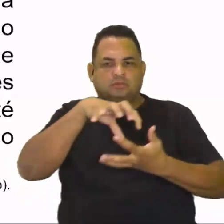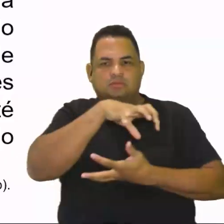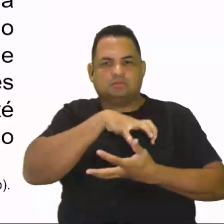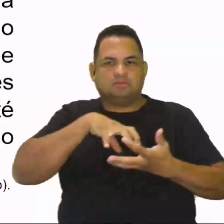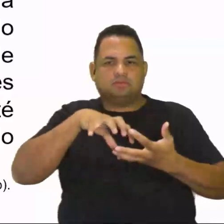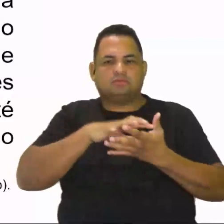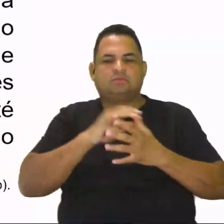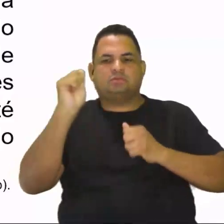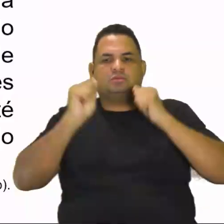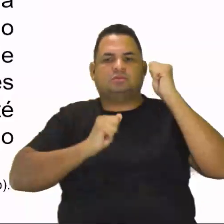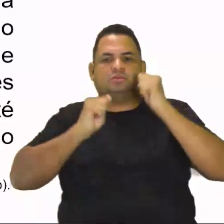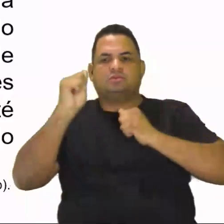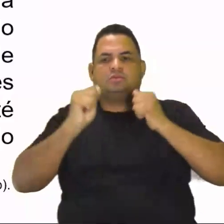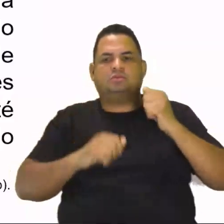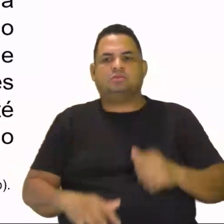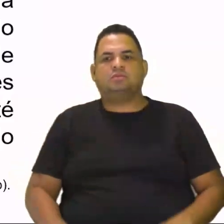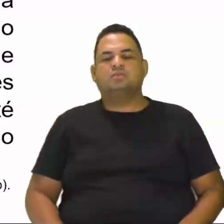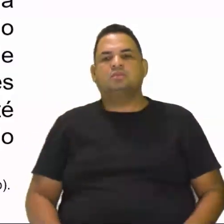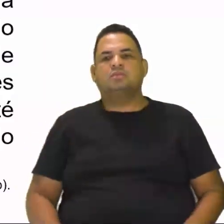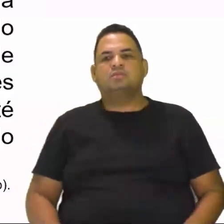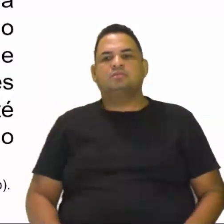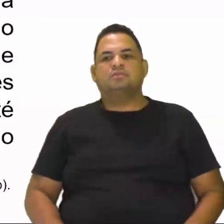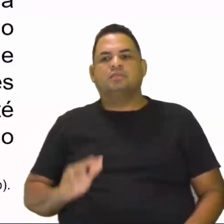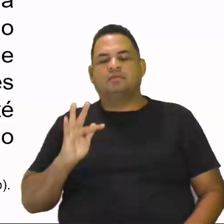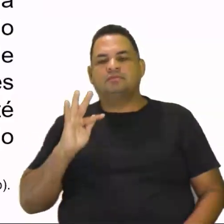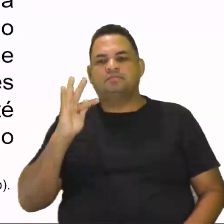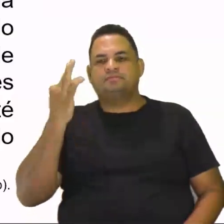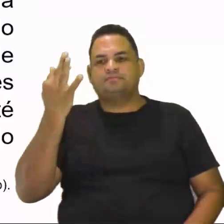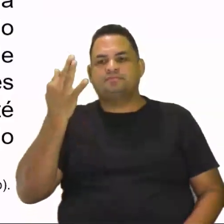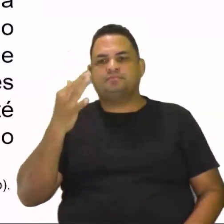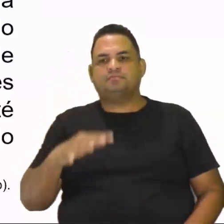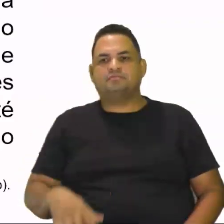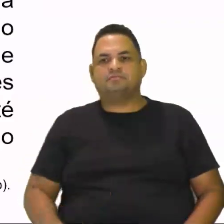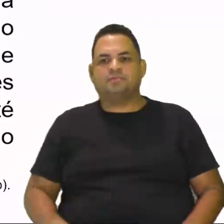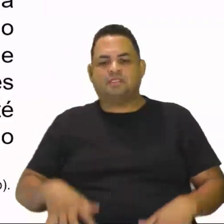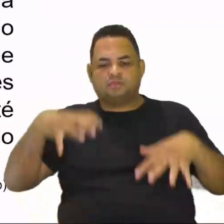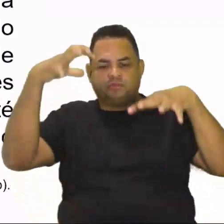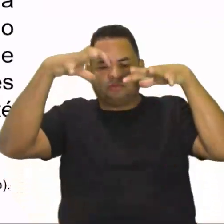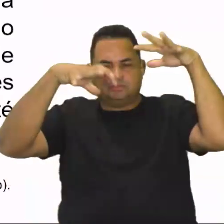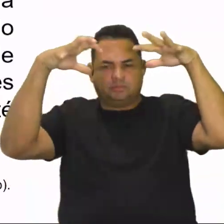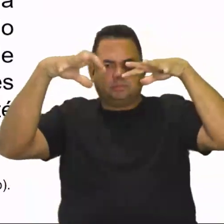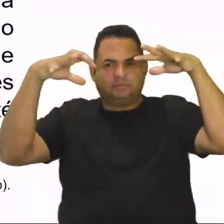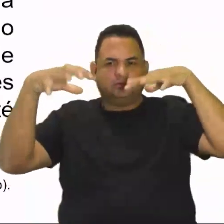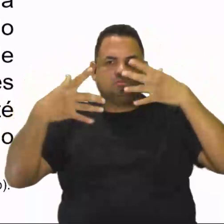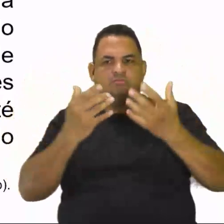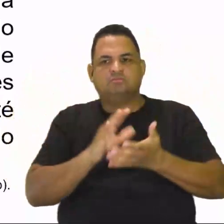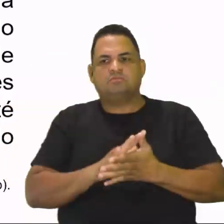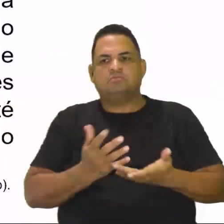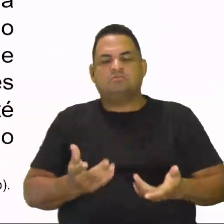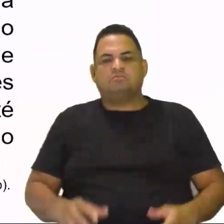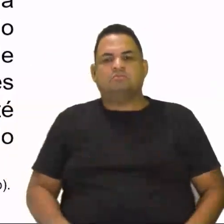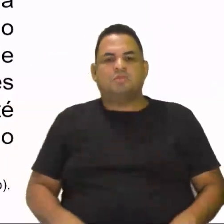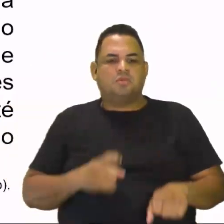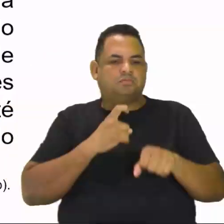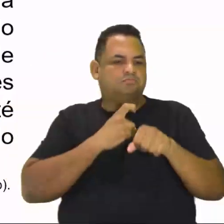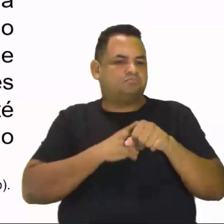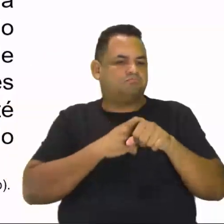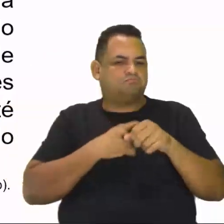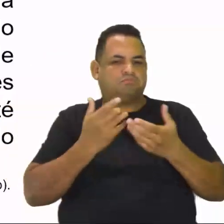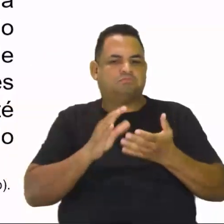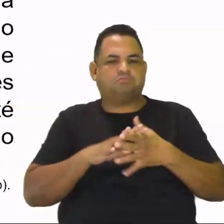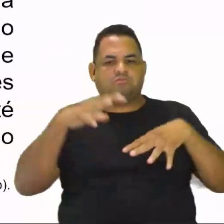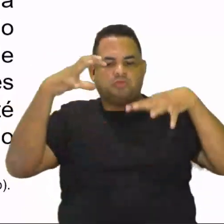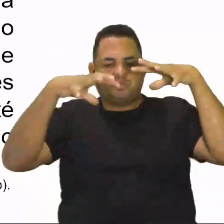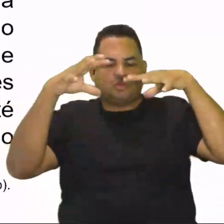Gente, precipitação é o fenômeno da água caindo do céu, seja na forma de granizo ou na forma de